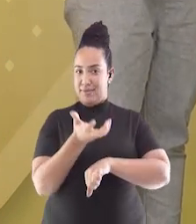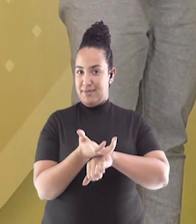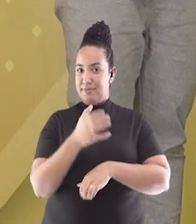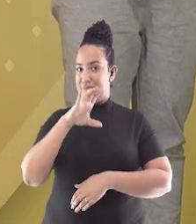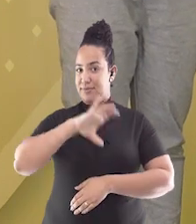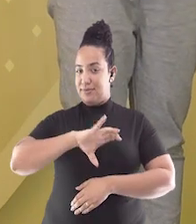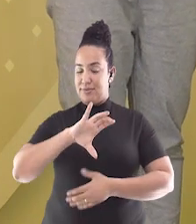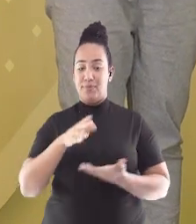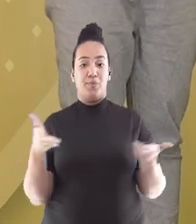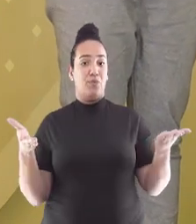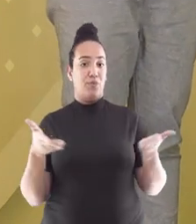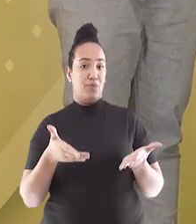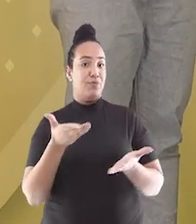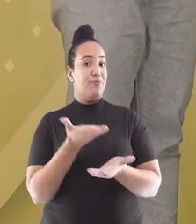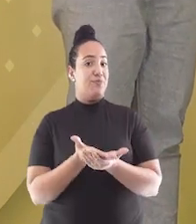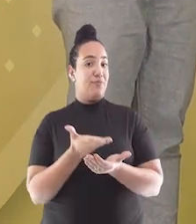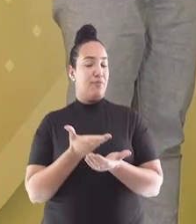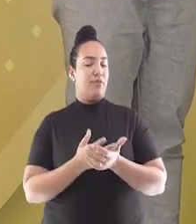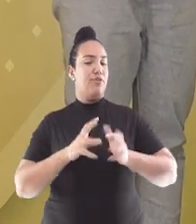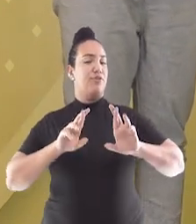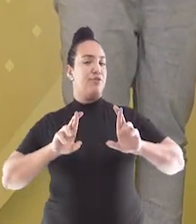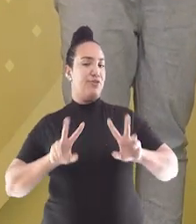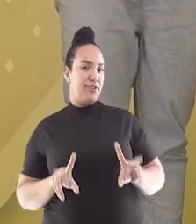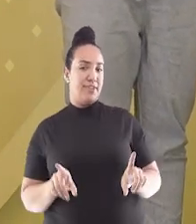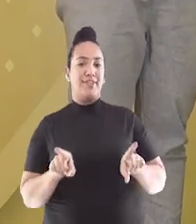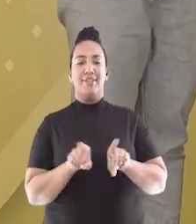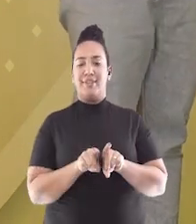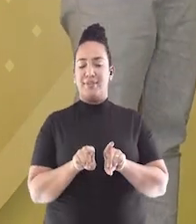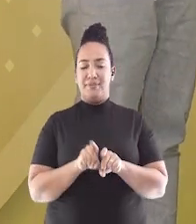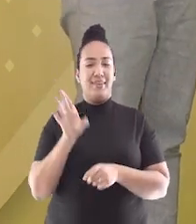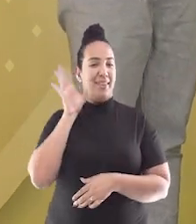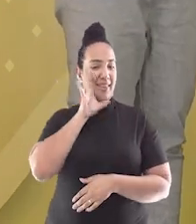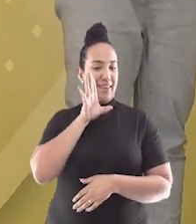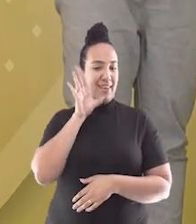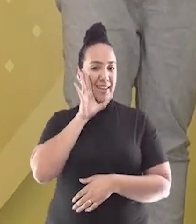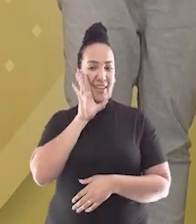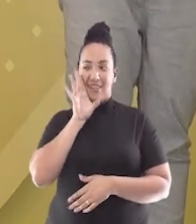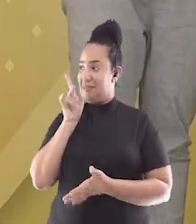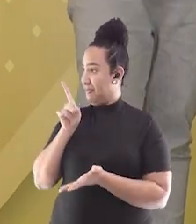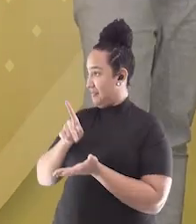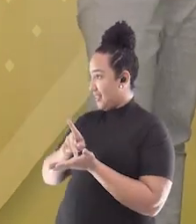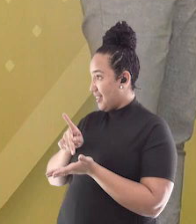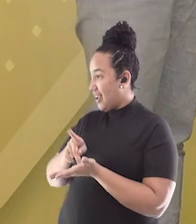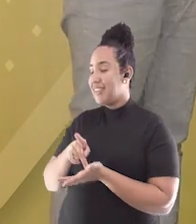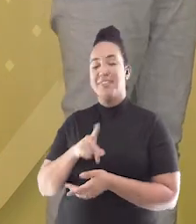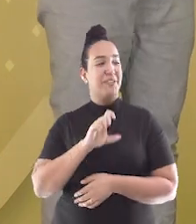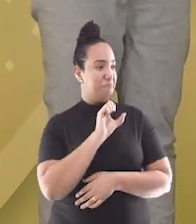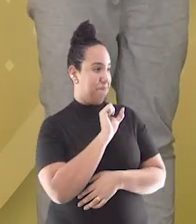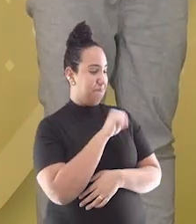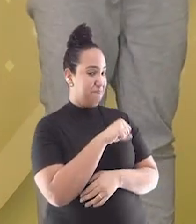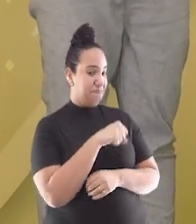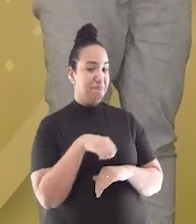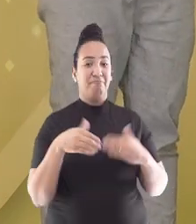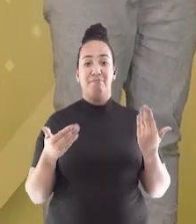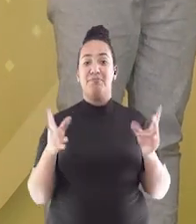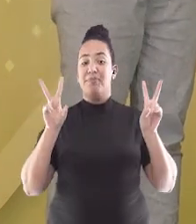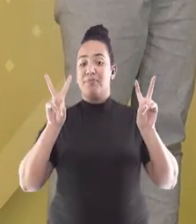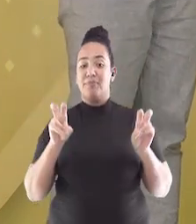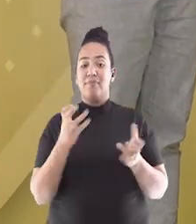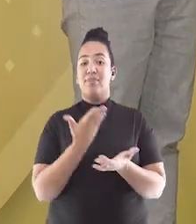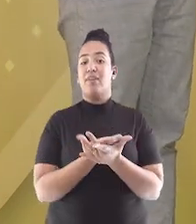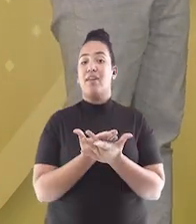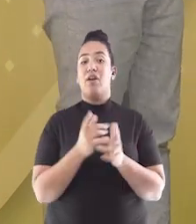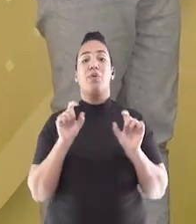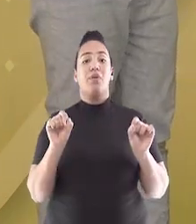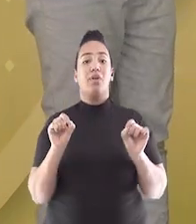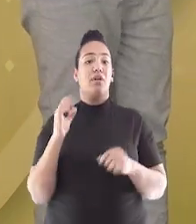Portuguesa. Hoje nós teremos uma aula muito diferente e bem divertida, não é mesmo, Matheus? Isso mesmo, Raíssa. O tema da aula de